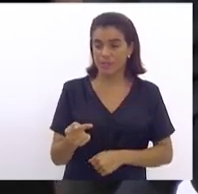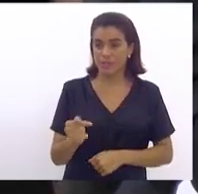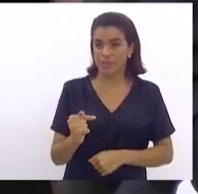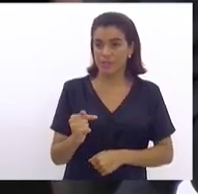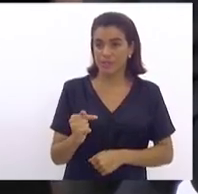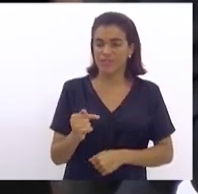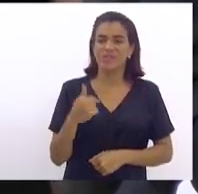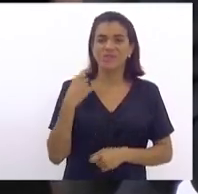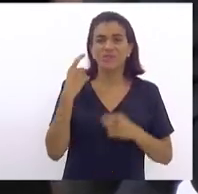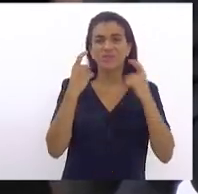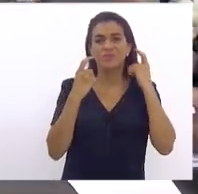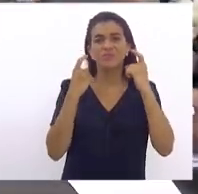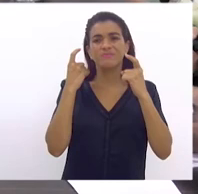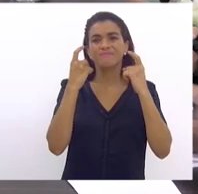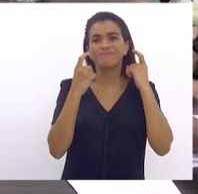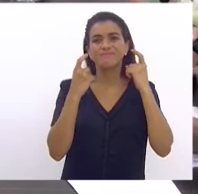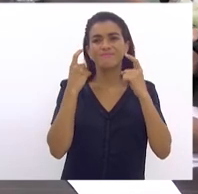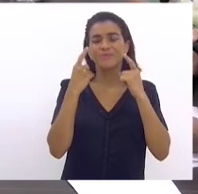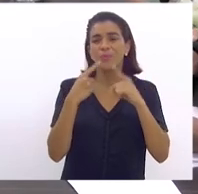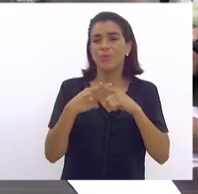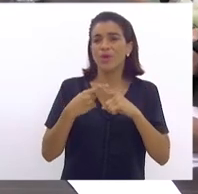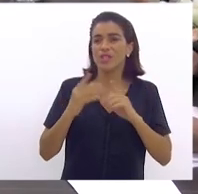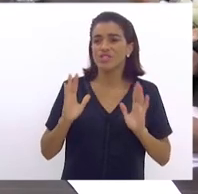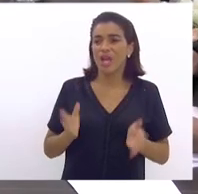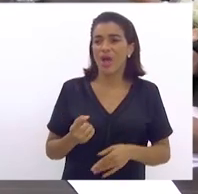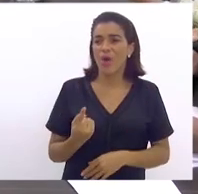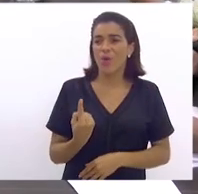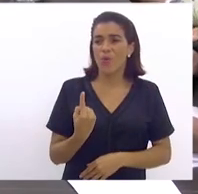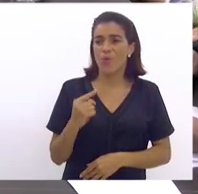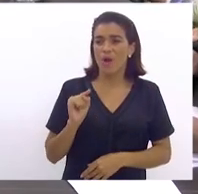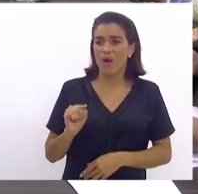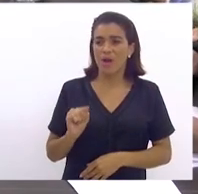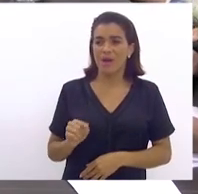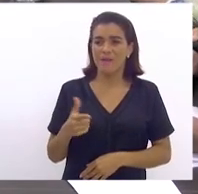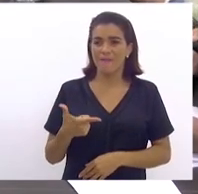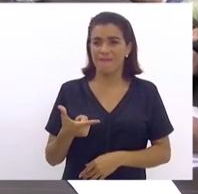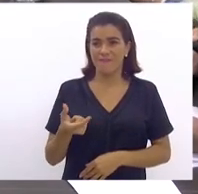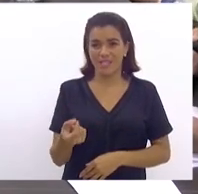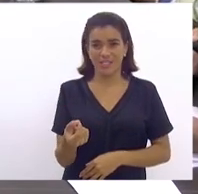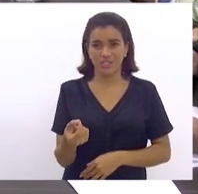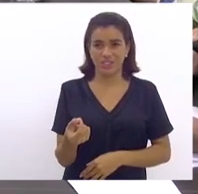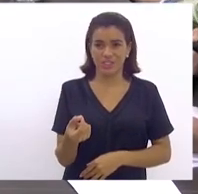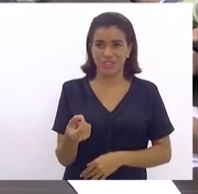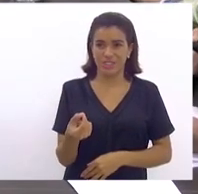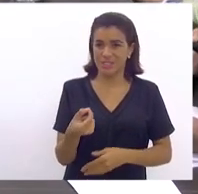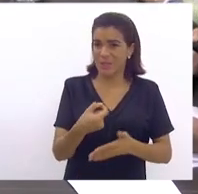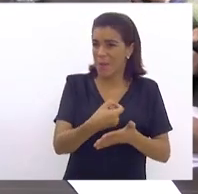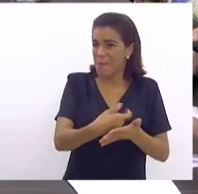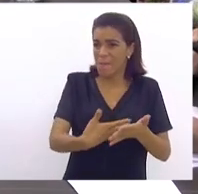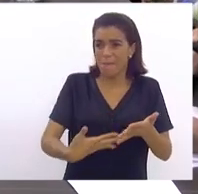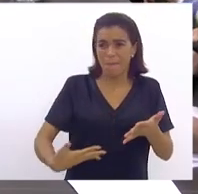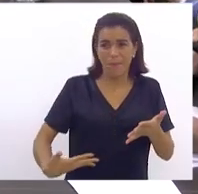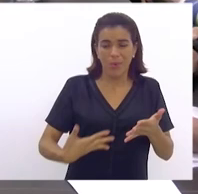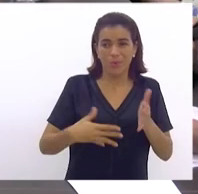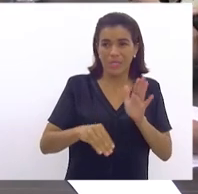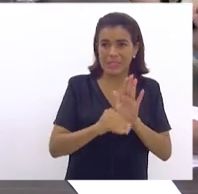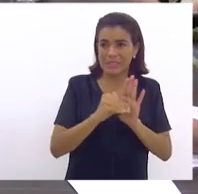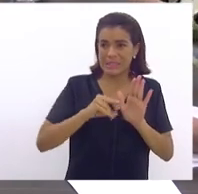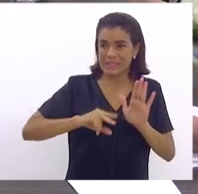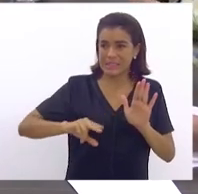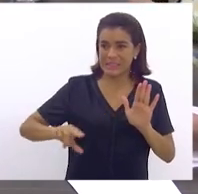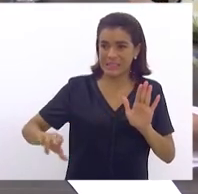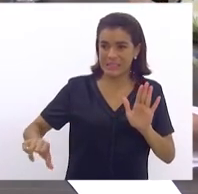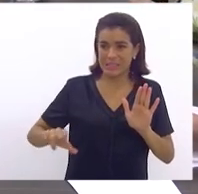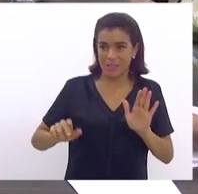Presidente, eu estou preocupado, porque são 1h20. É, porque aqui são muitas emendas. Deputado Mink, a gente